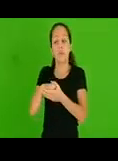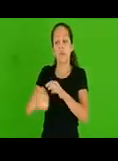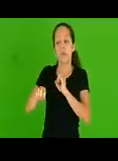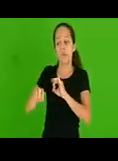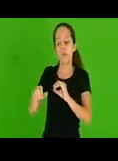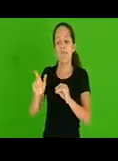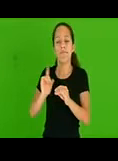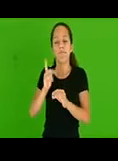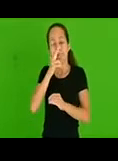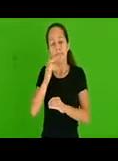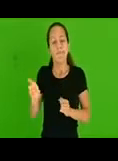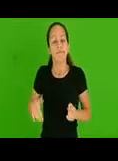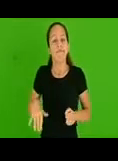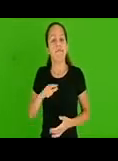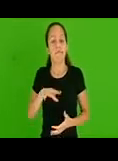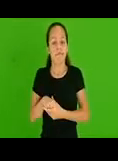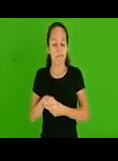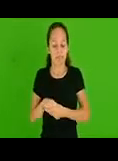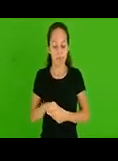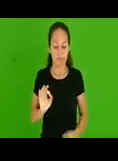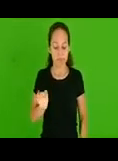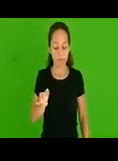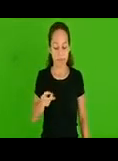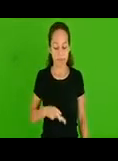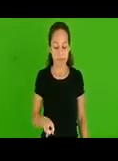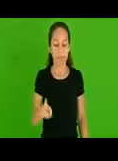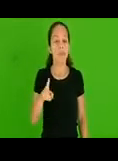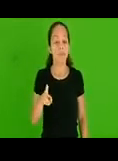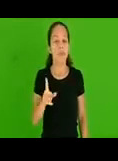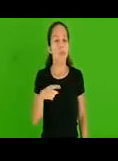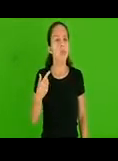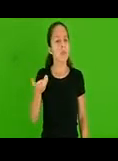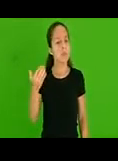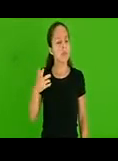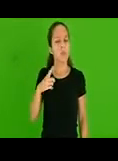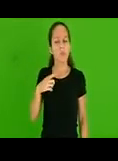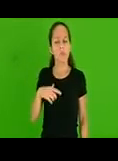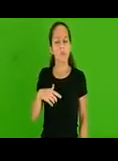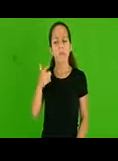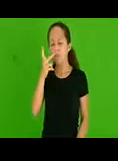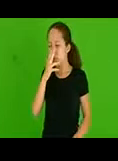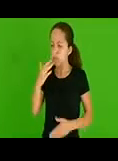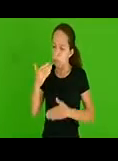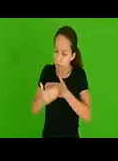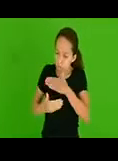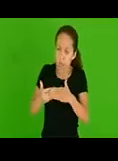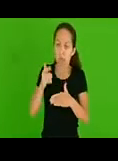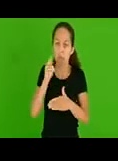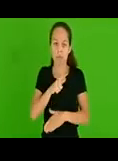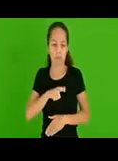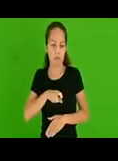tal dualismo que a gente coloca sempre, né, e que a gente estava caminhando, né, com o ensino médio integrado, poderia